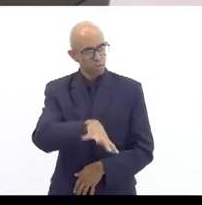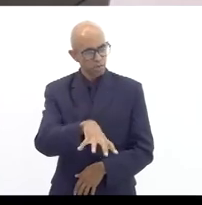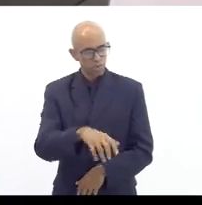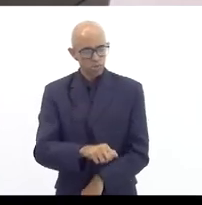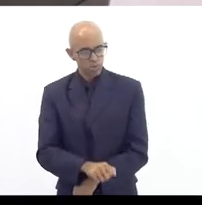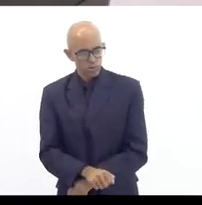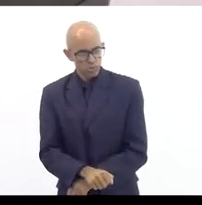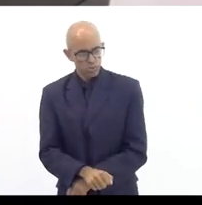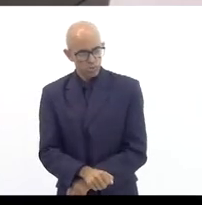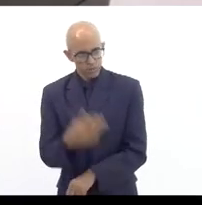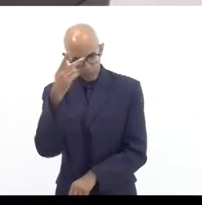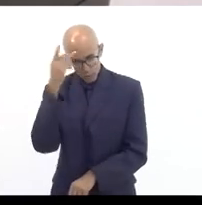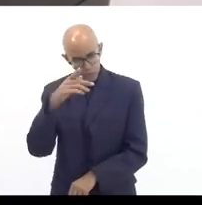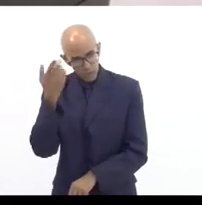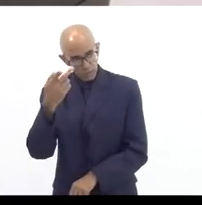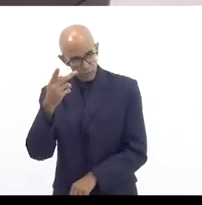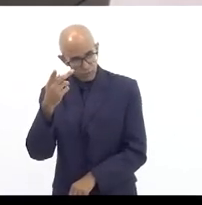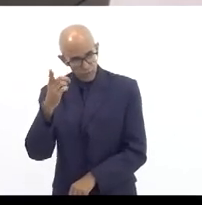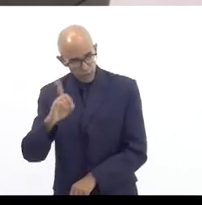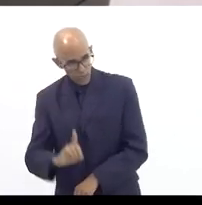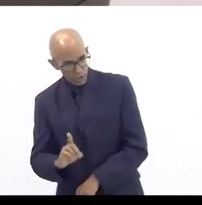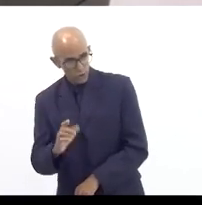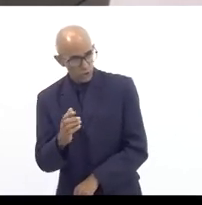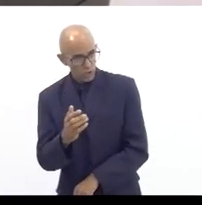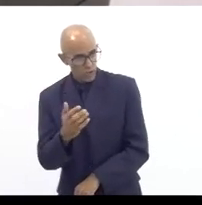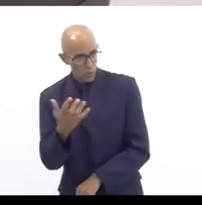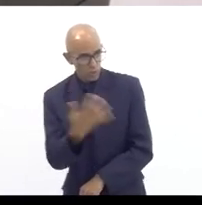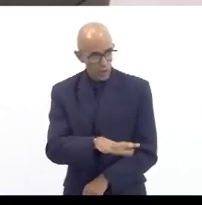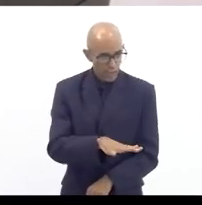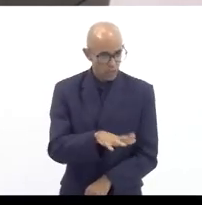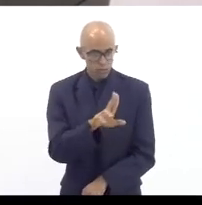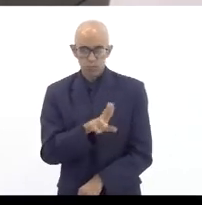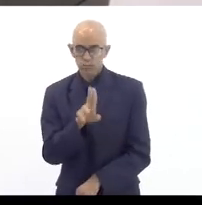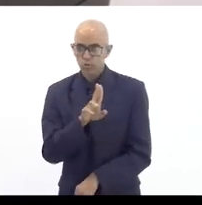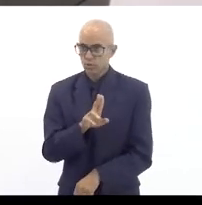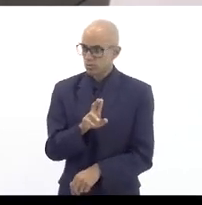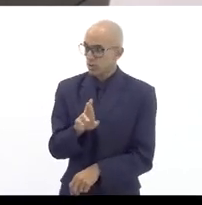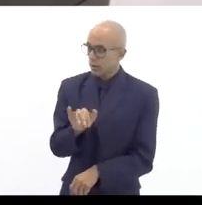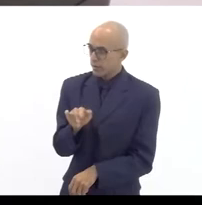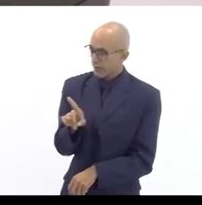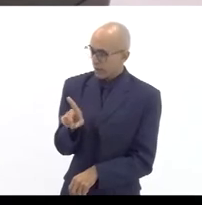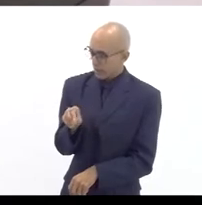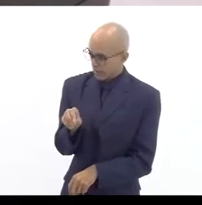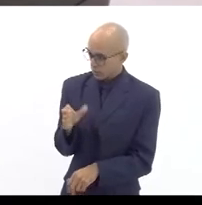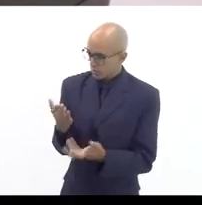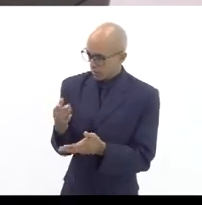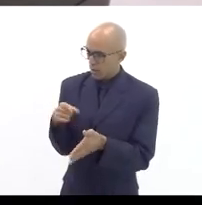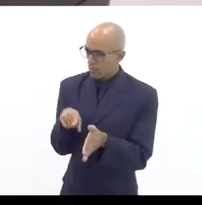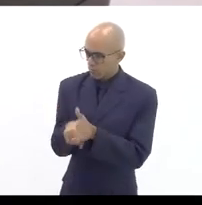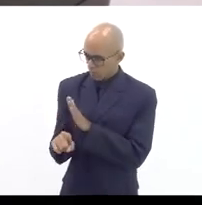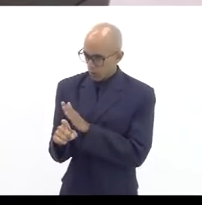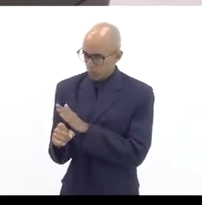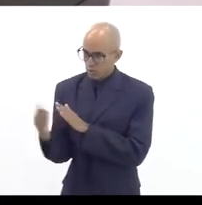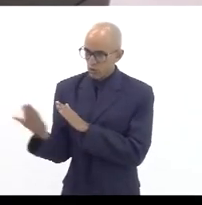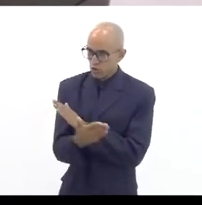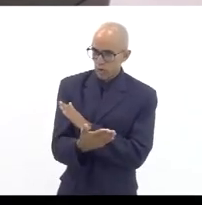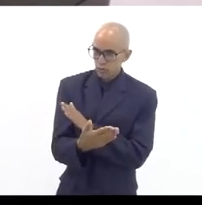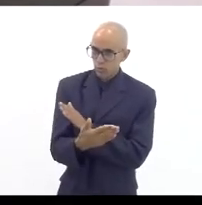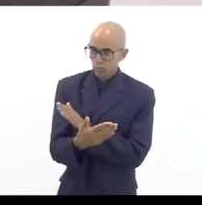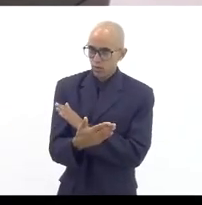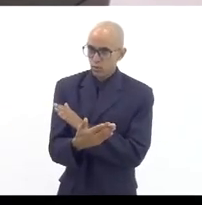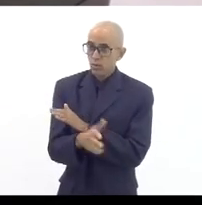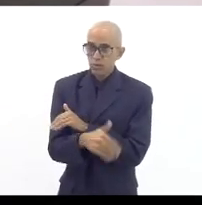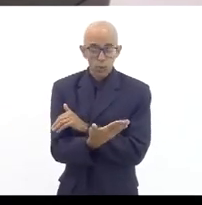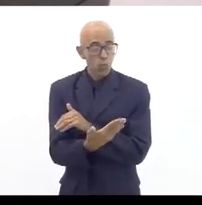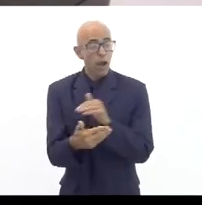elas vão ser indesejadas? Desejável no processo, nesse Ricardo, processo. Ricardo, você quer fazer alguma pergunta dirigida ao presidente? Não, eu estou questionando